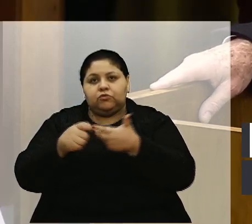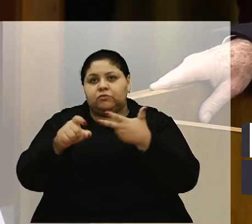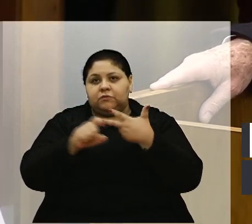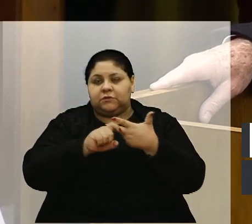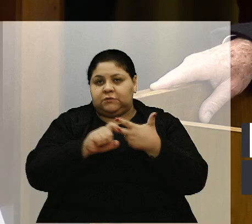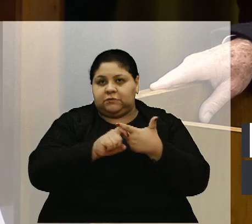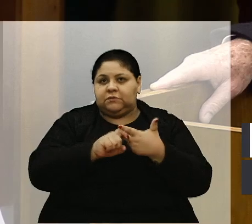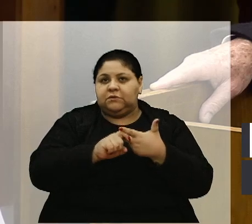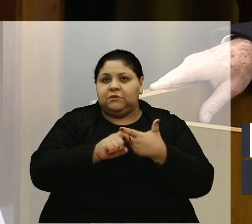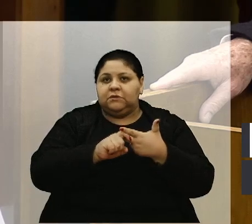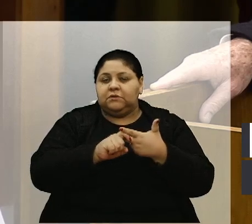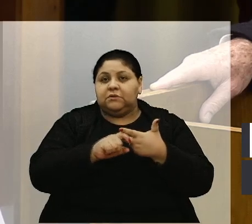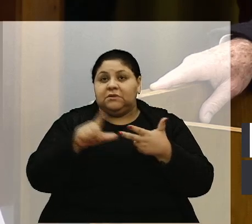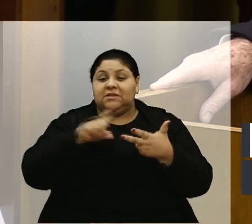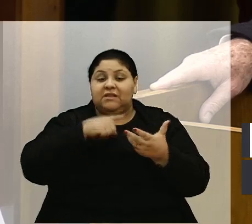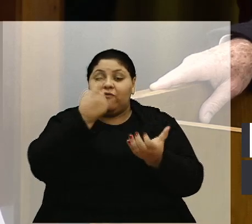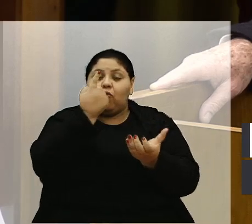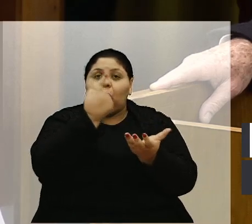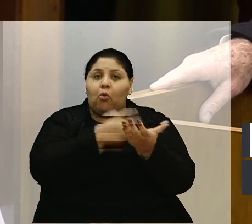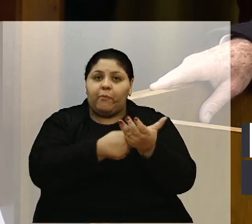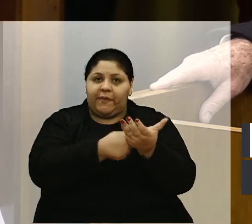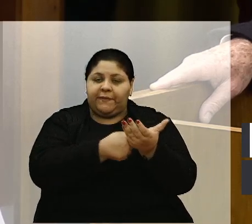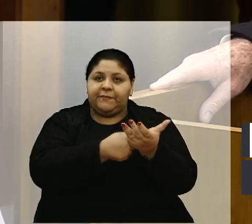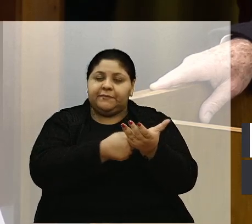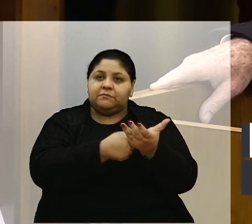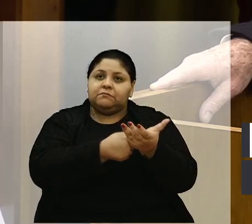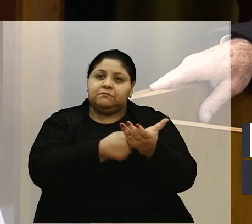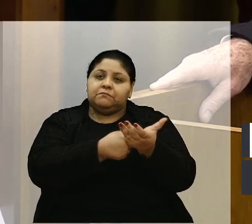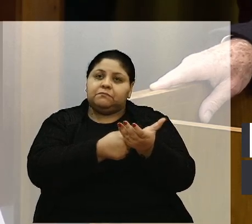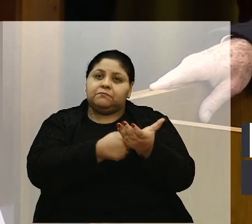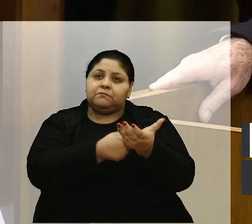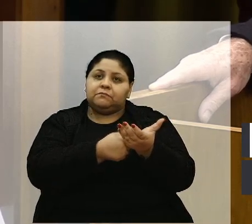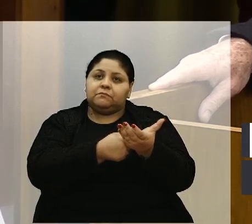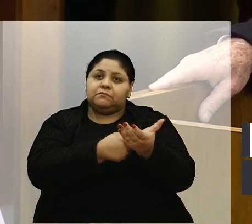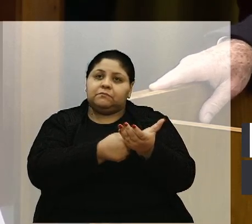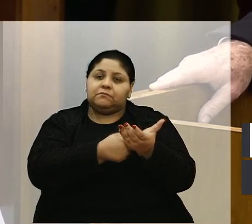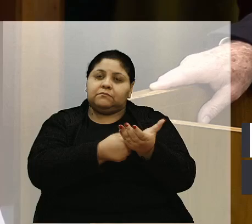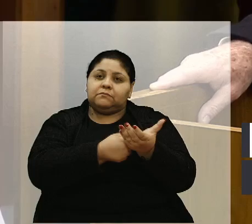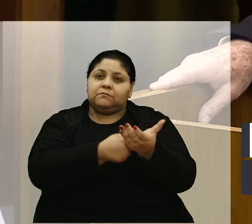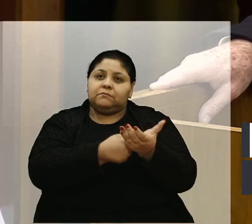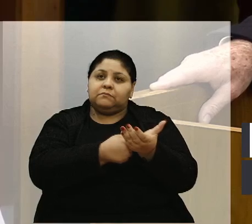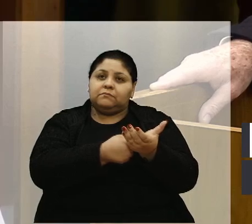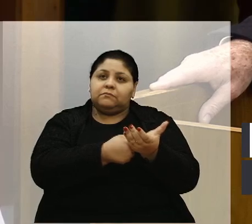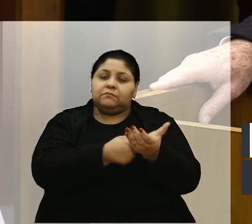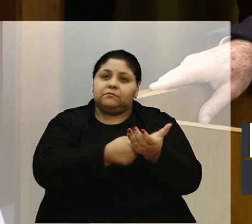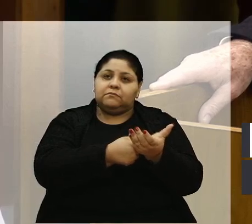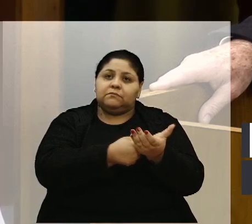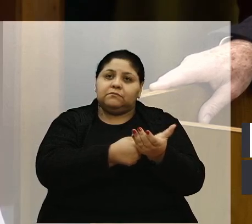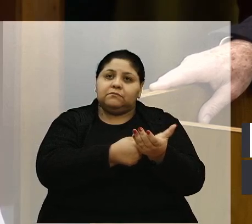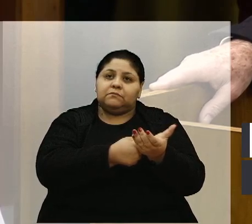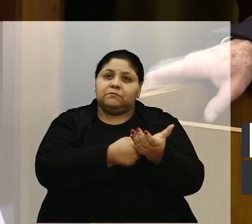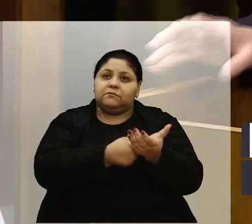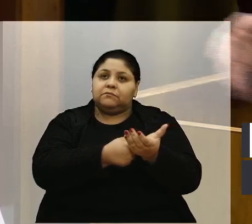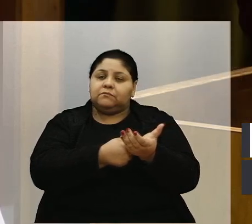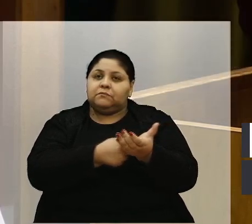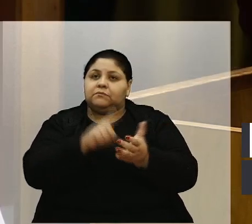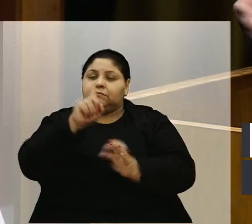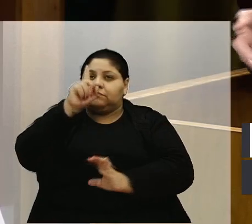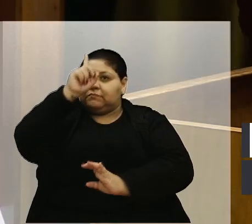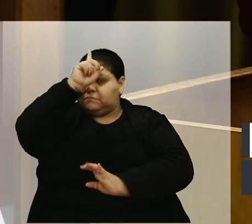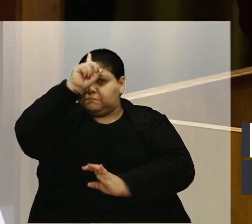executivo, houve um acordo de que o Pompeia cederia o espaço,